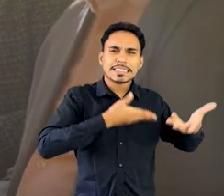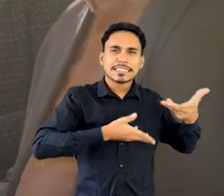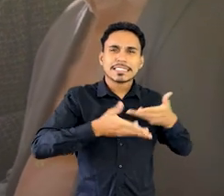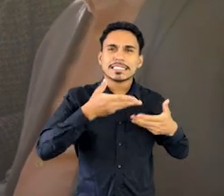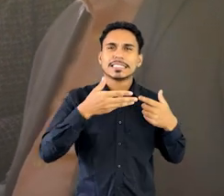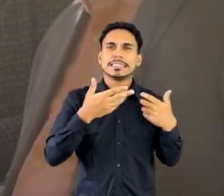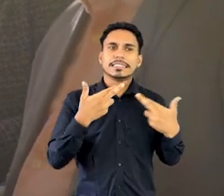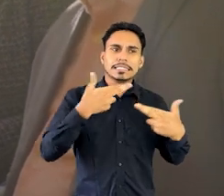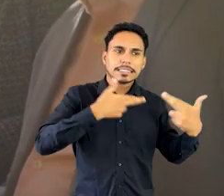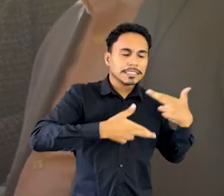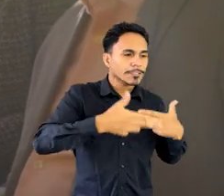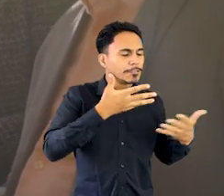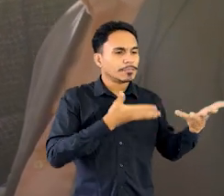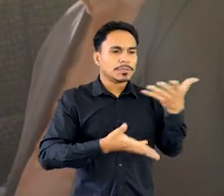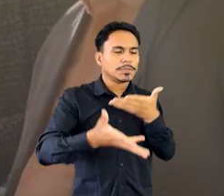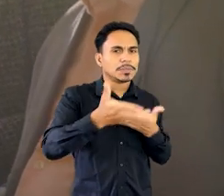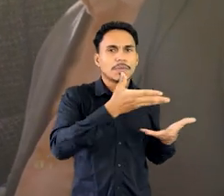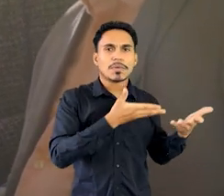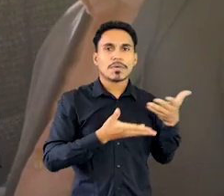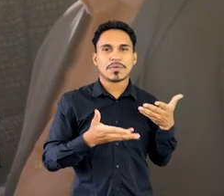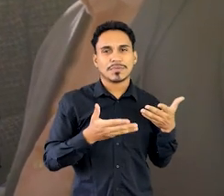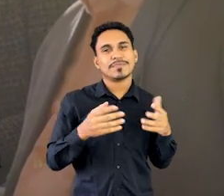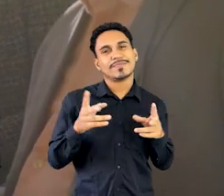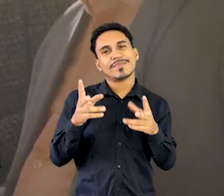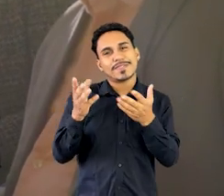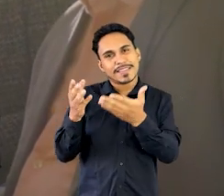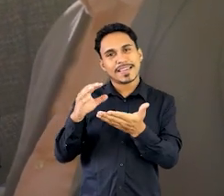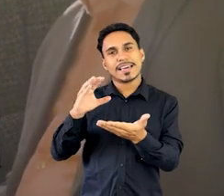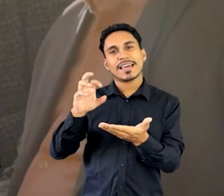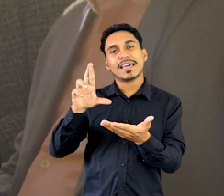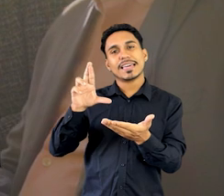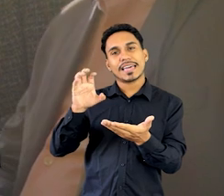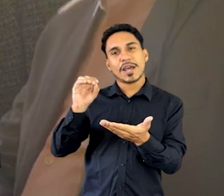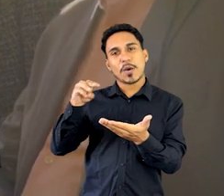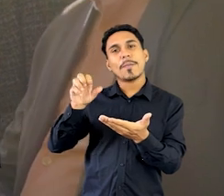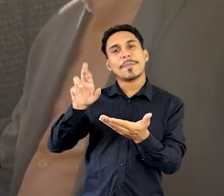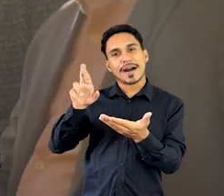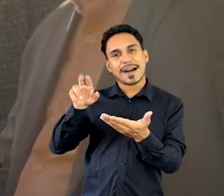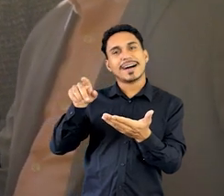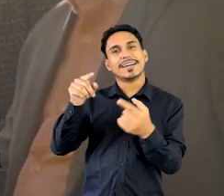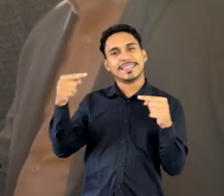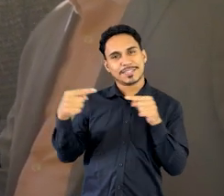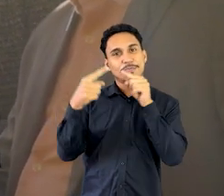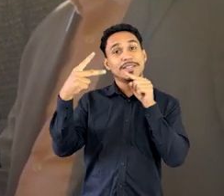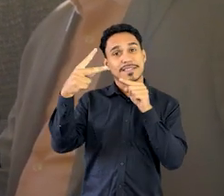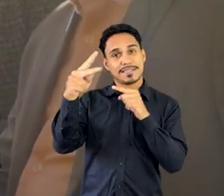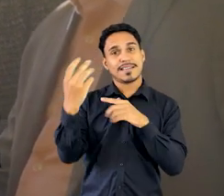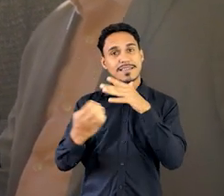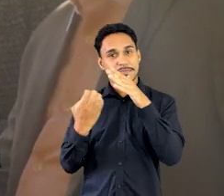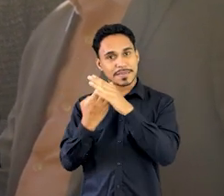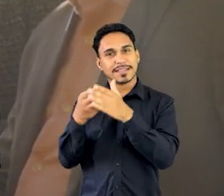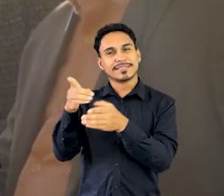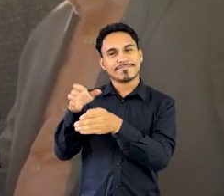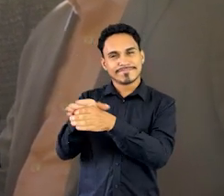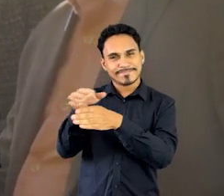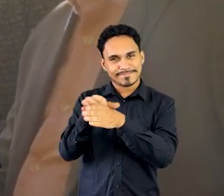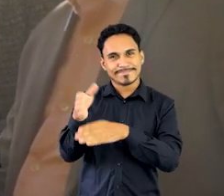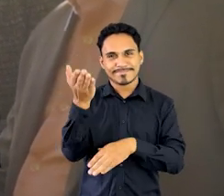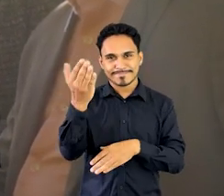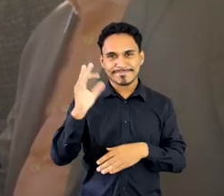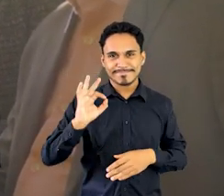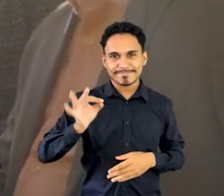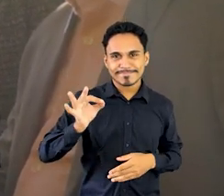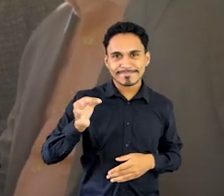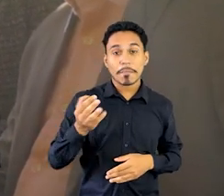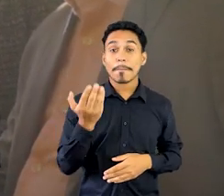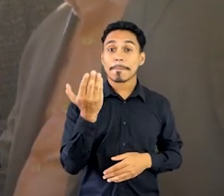conversas relacionamentos que é muito o o que o creomar faz pela Dharma consultoria né creomar você é um